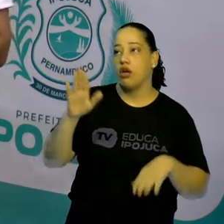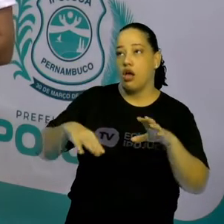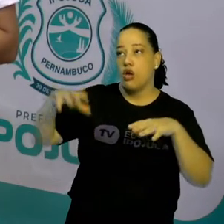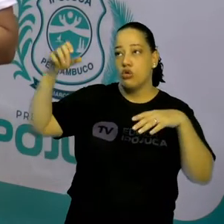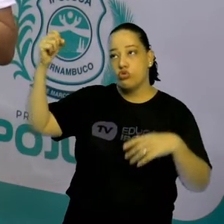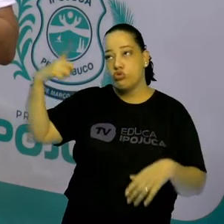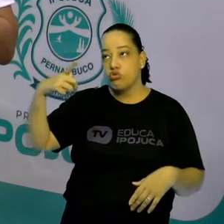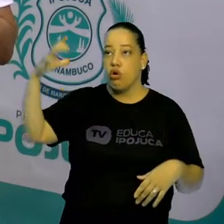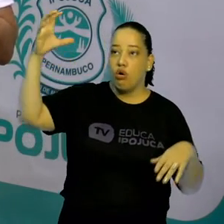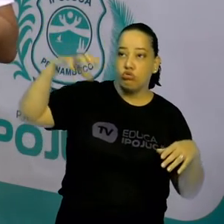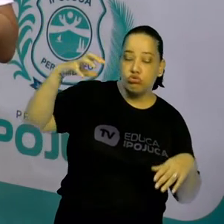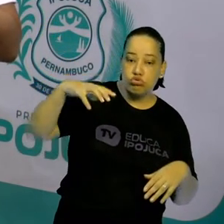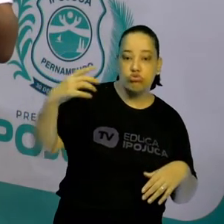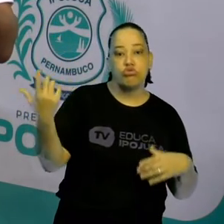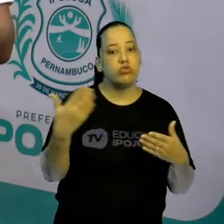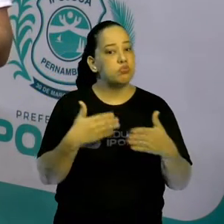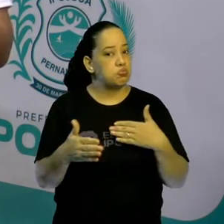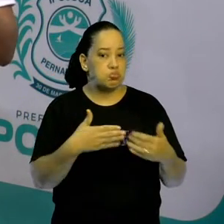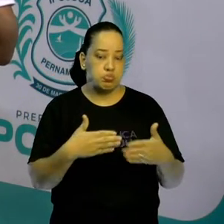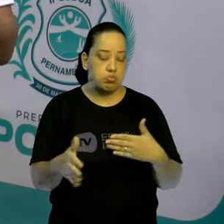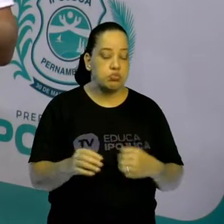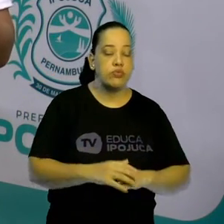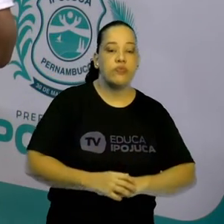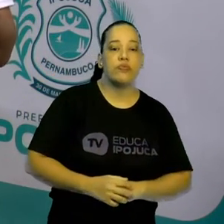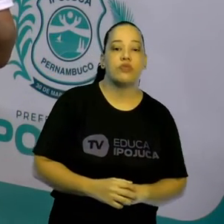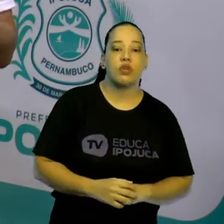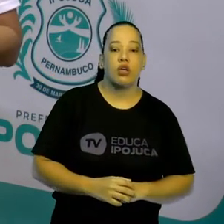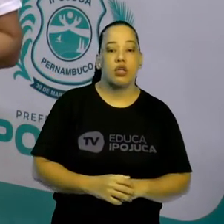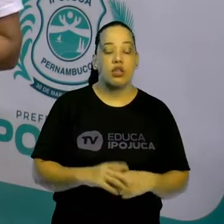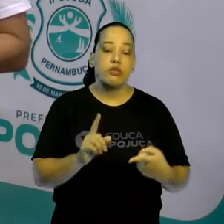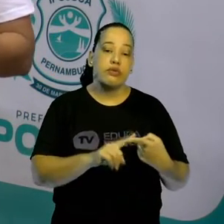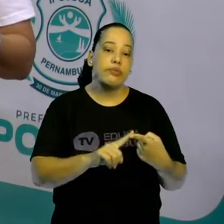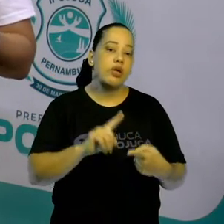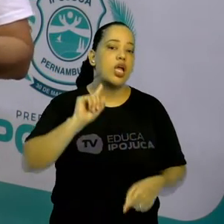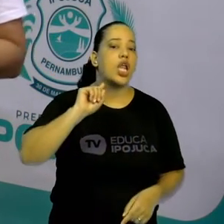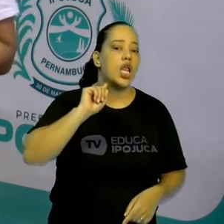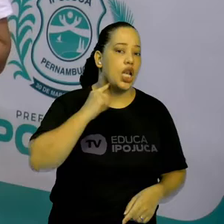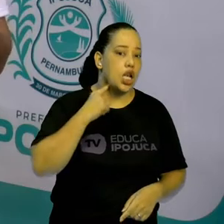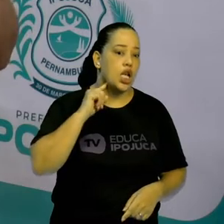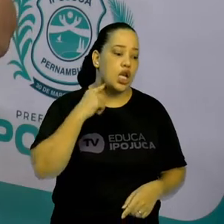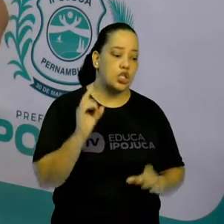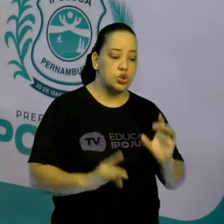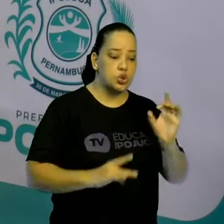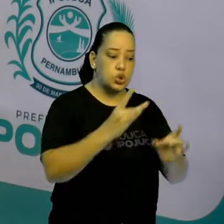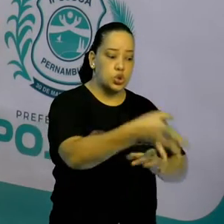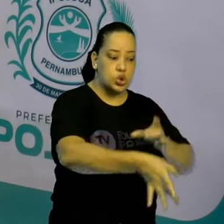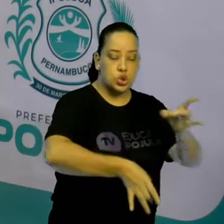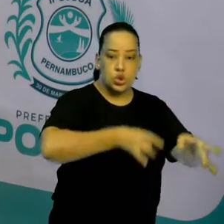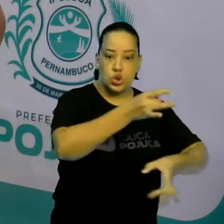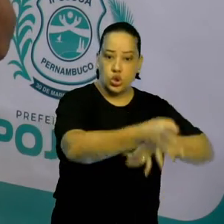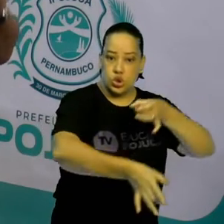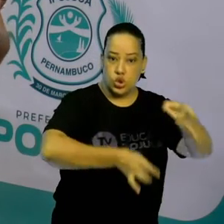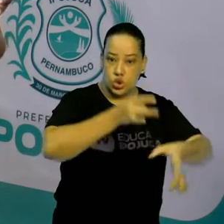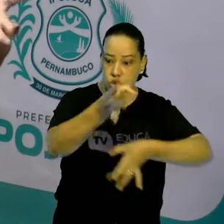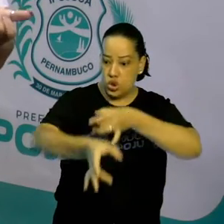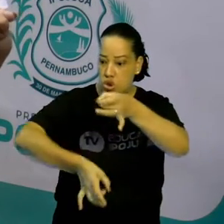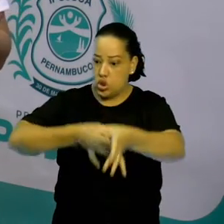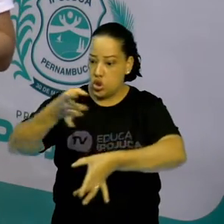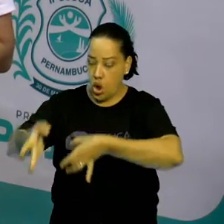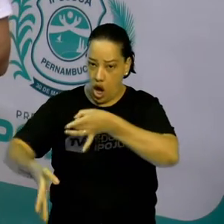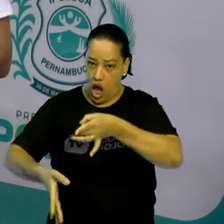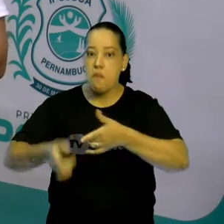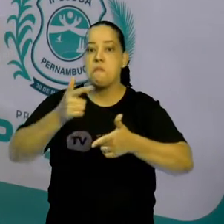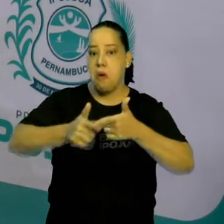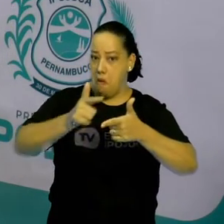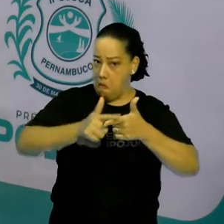Desvantagens. O lixo é um lixo nuclear radioativo que pode ocasionar problemas no meio ambiente, como